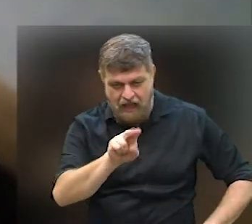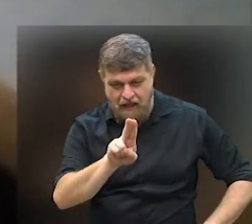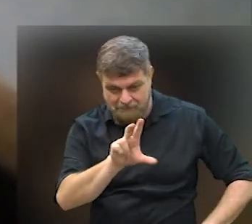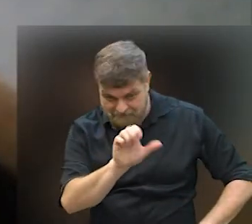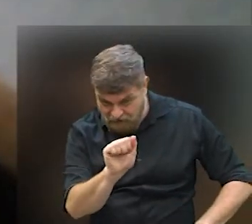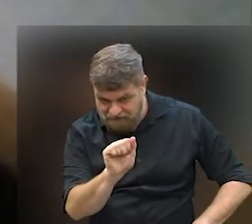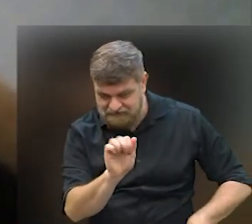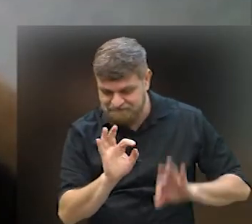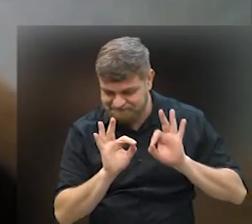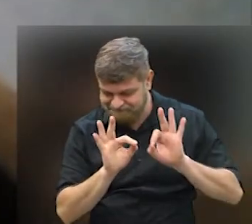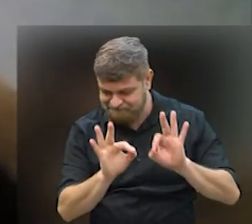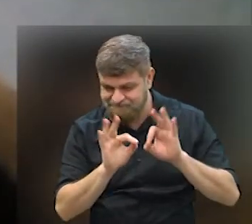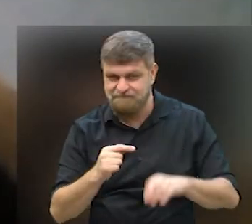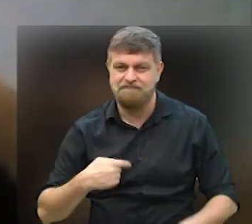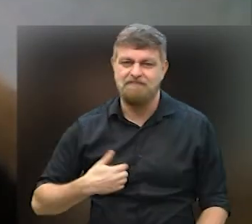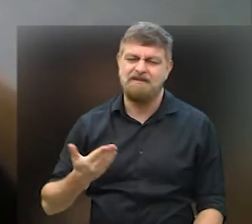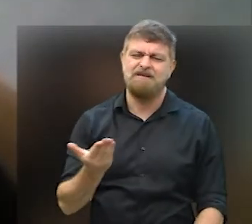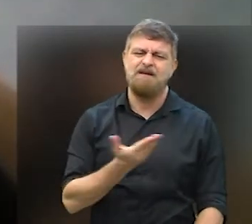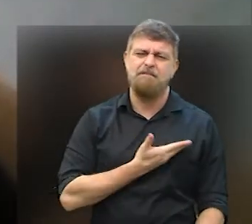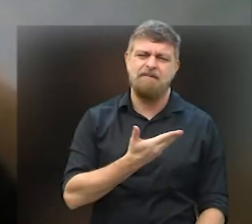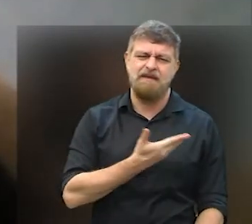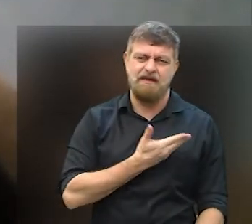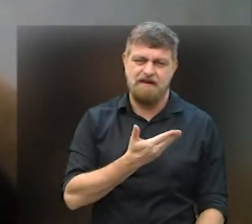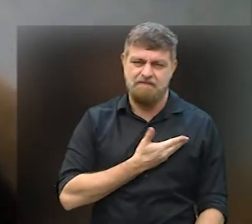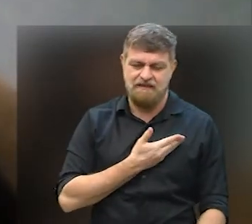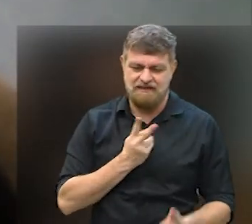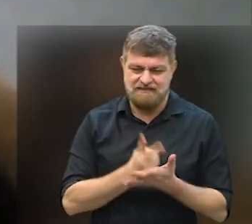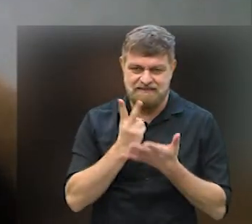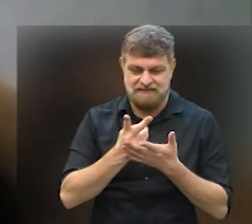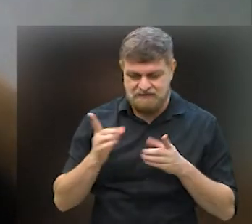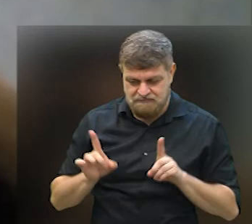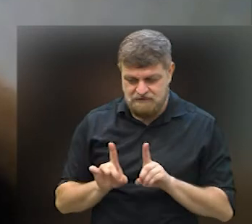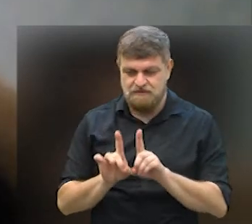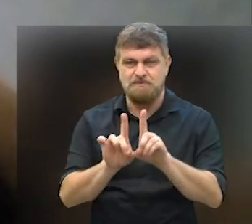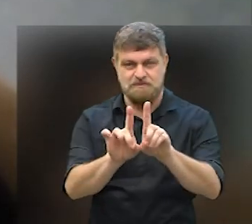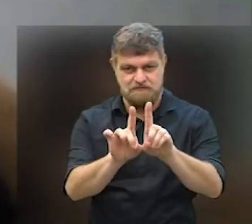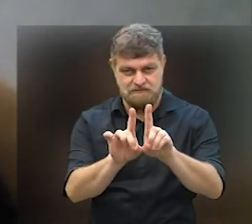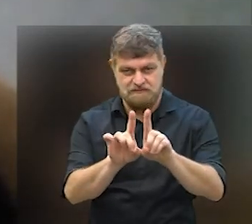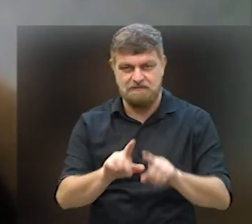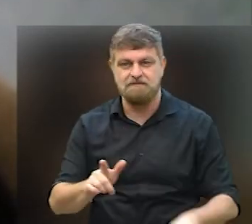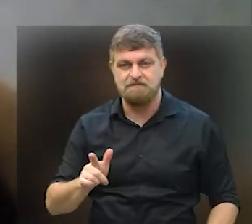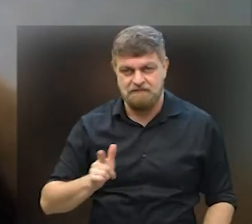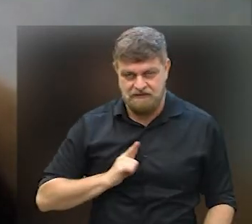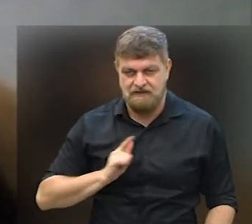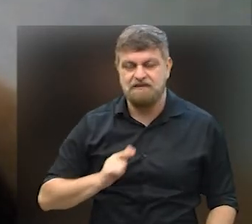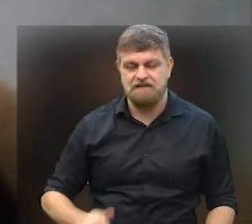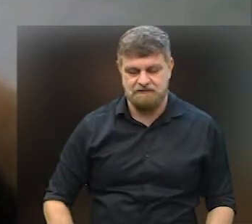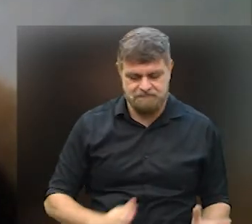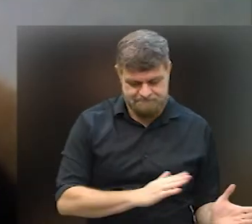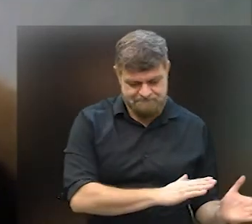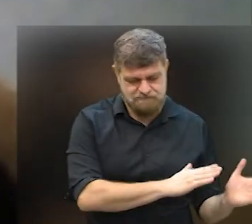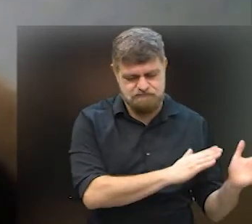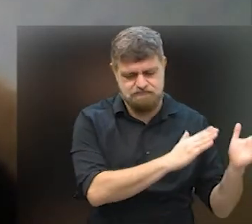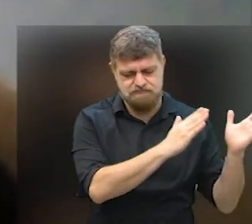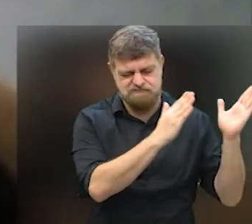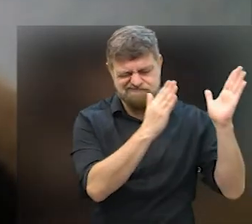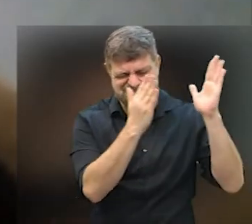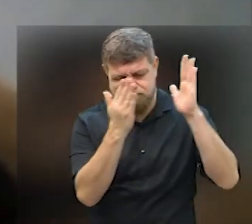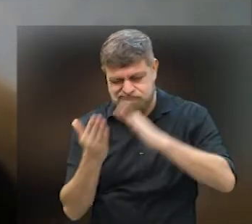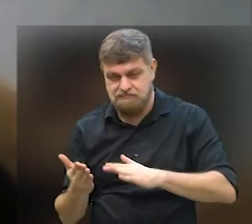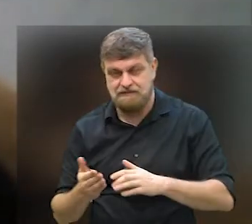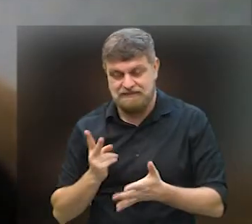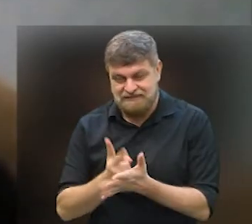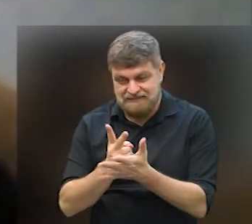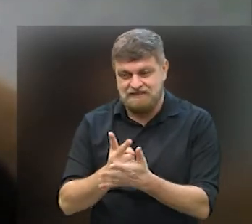Paula Marim. Paula Marim é minha amiga, ela me acompanha aí na expedição, ela me acompanha nessa jornada